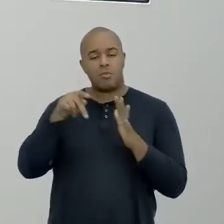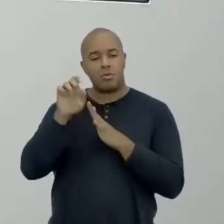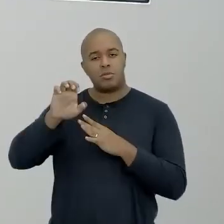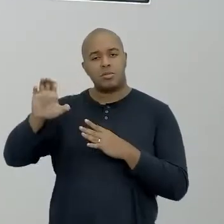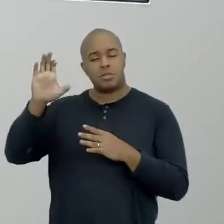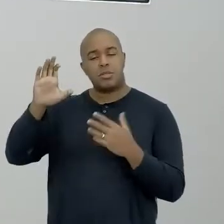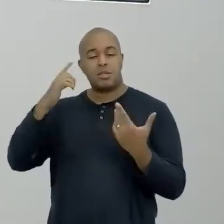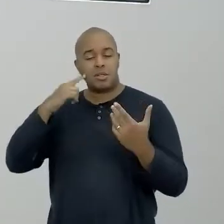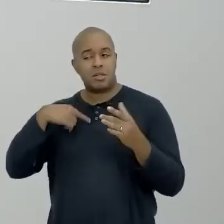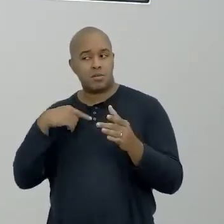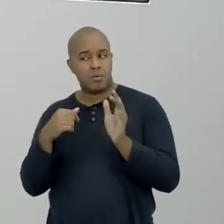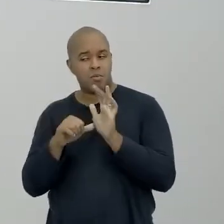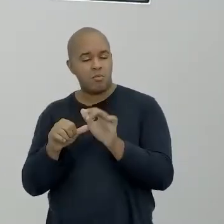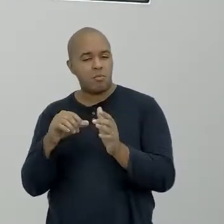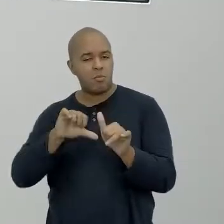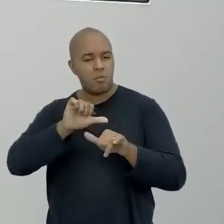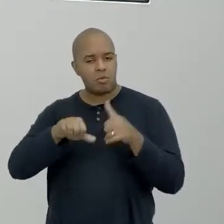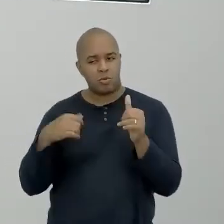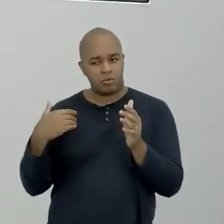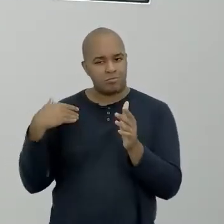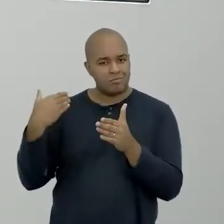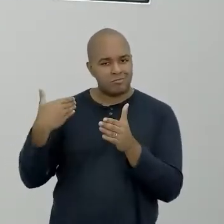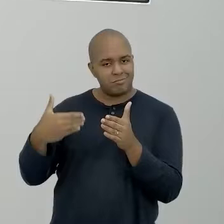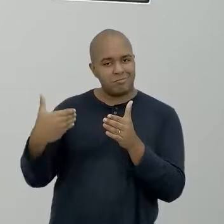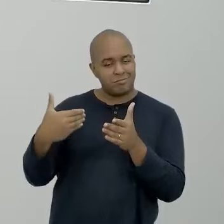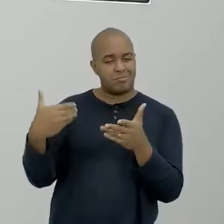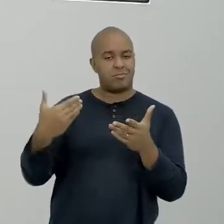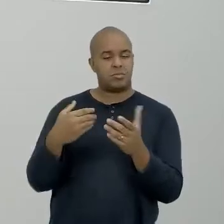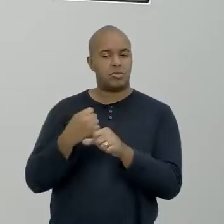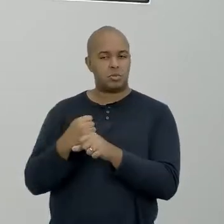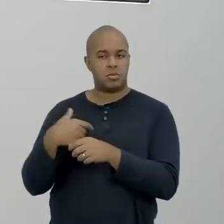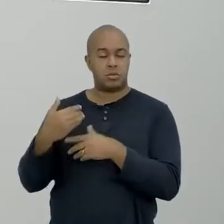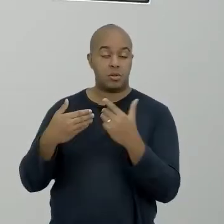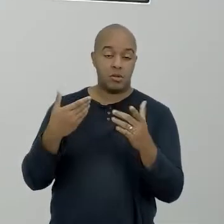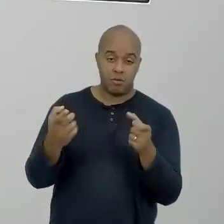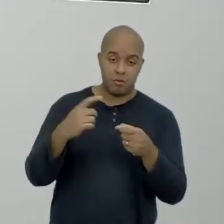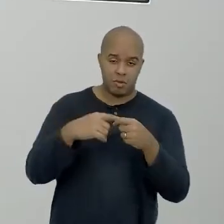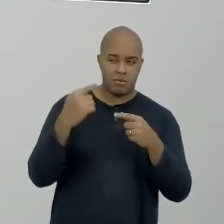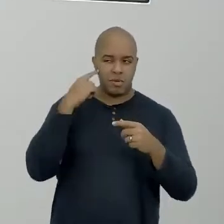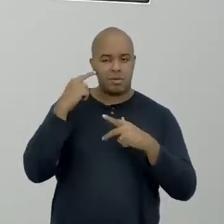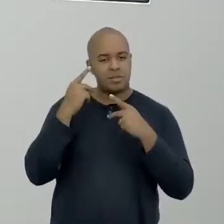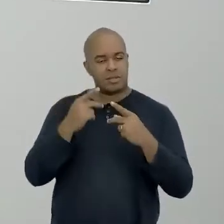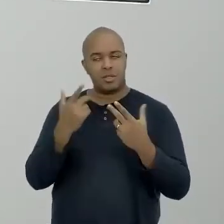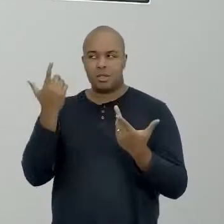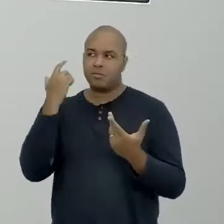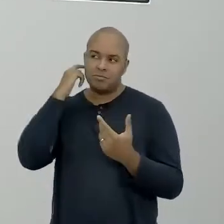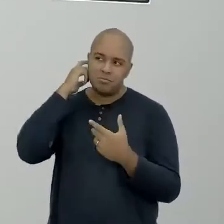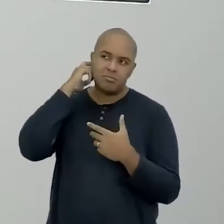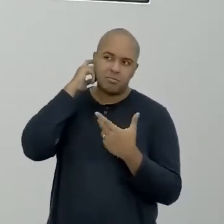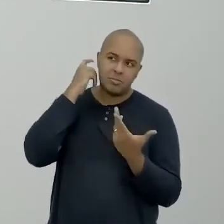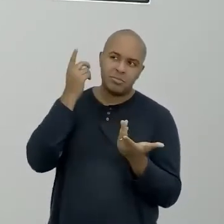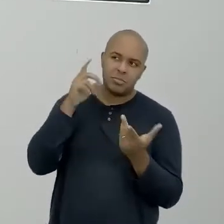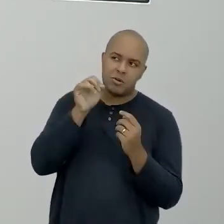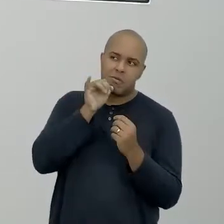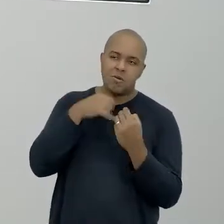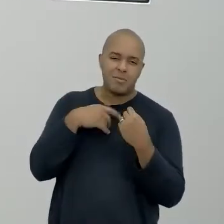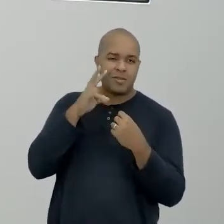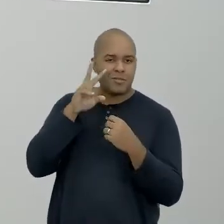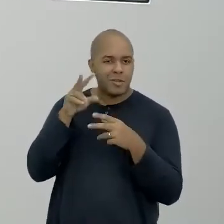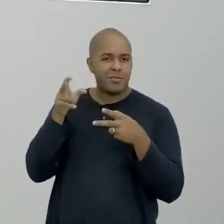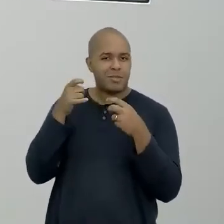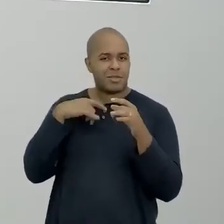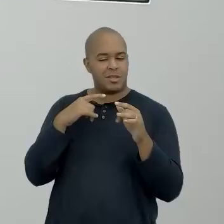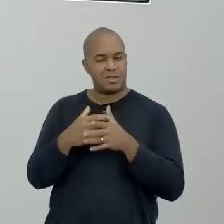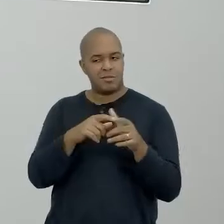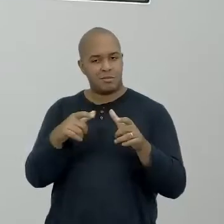mudou, então, nas últimas décadas. Hoje, voltando lá para visitar, né, lógico, não estudo mais, eu vejo que tem